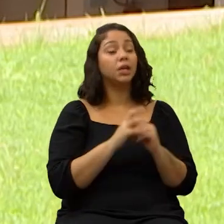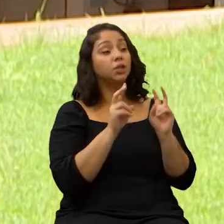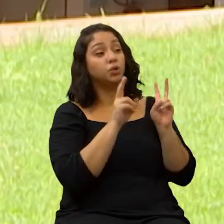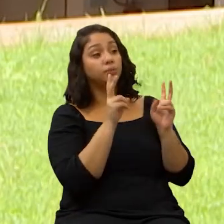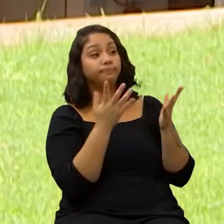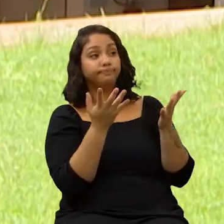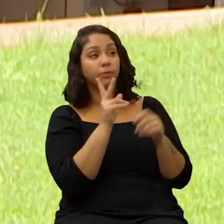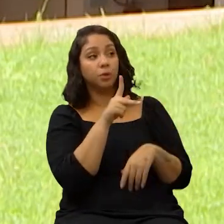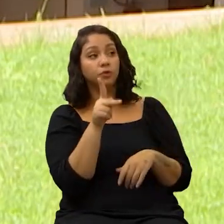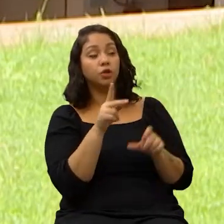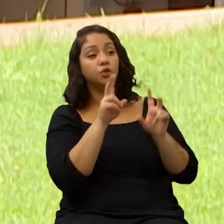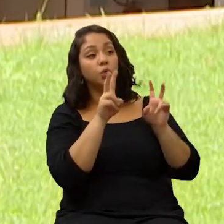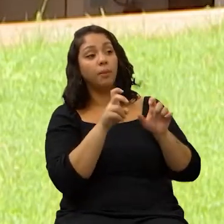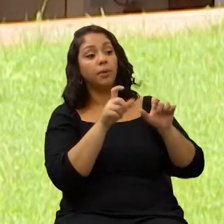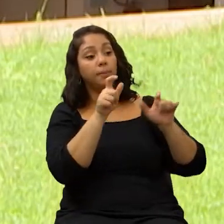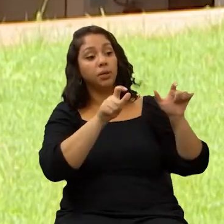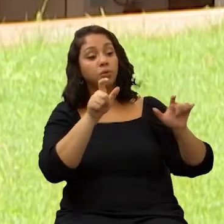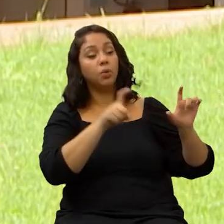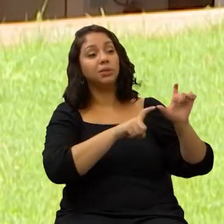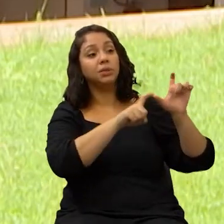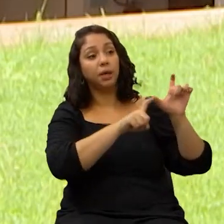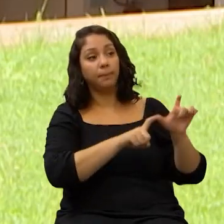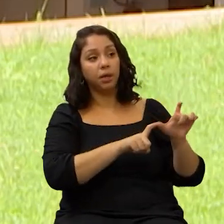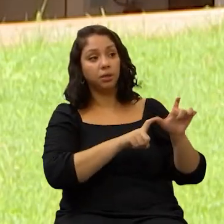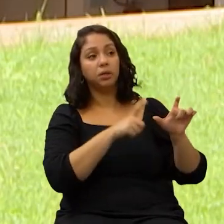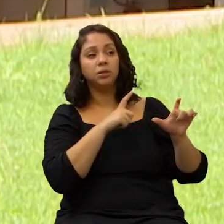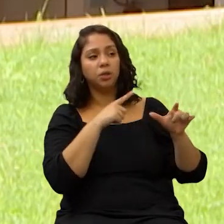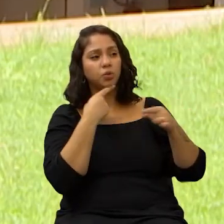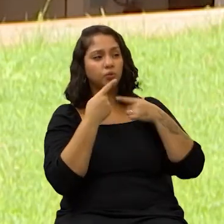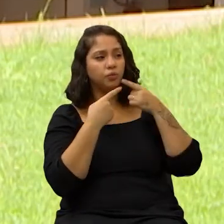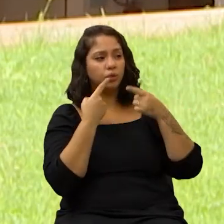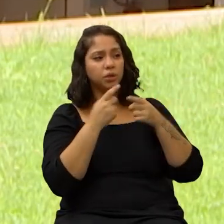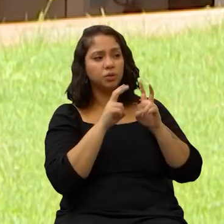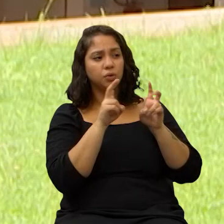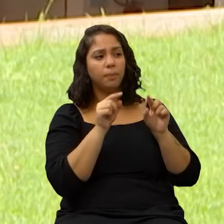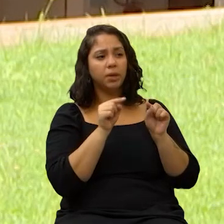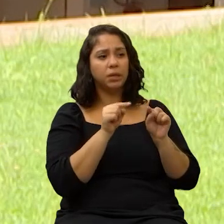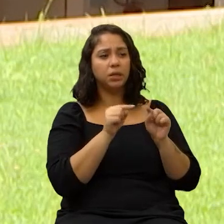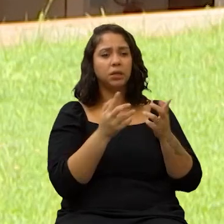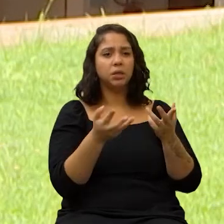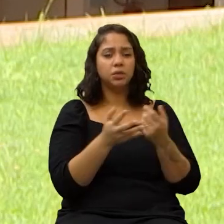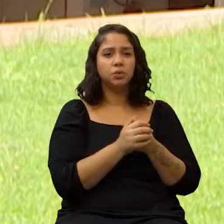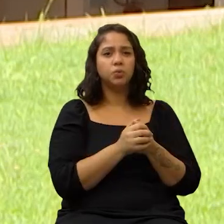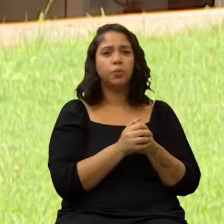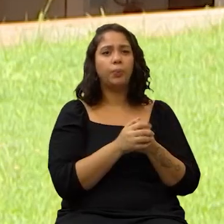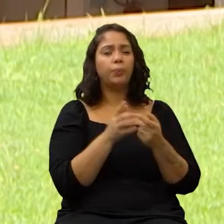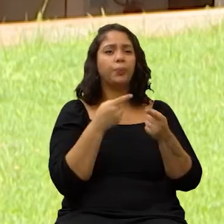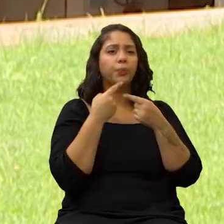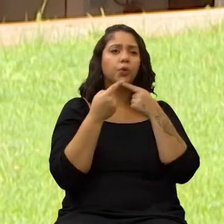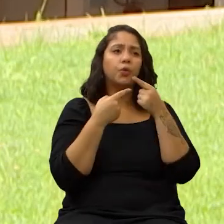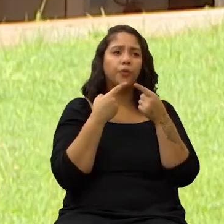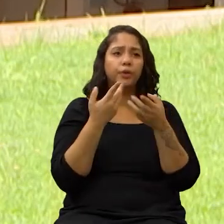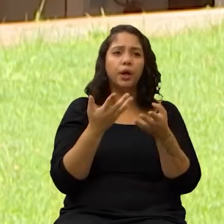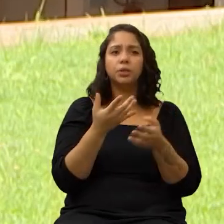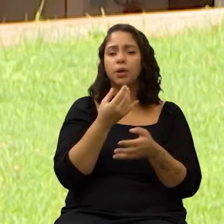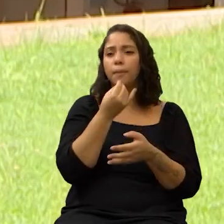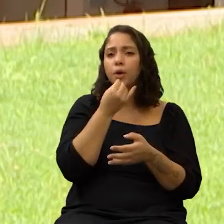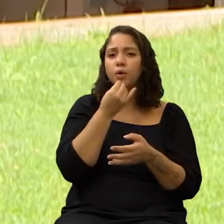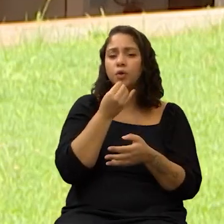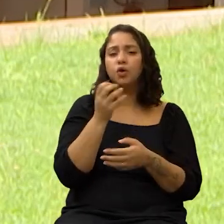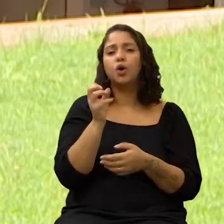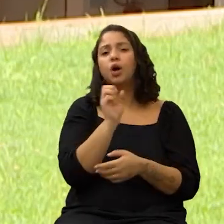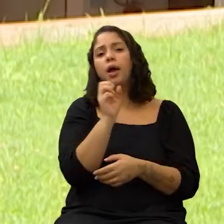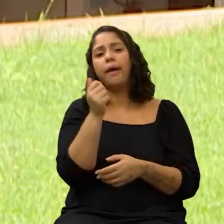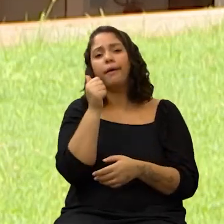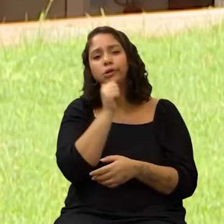sobre dependentes, né? Também existem dúvidas ali a respeito de